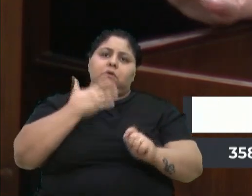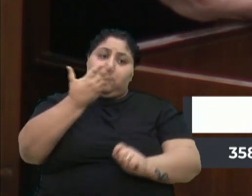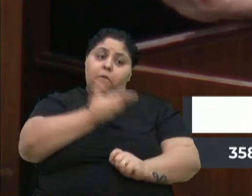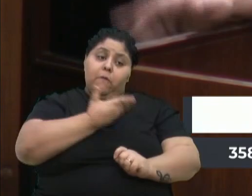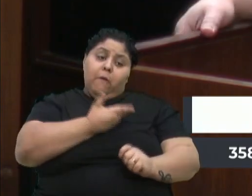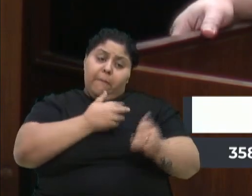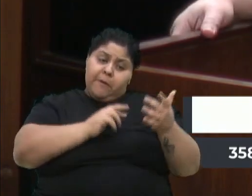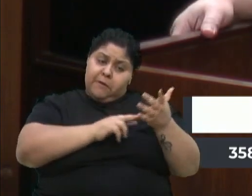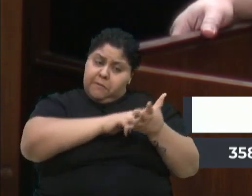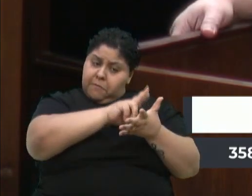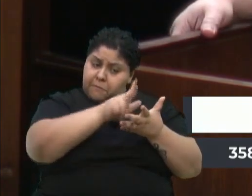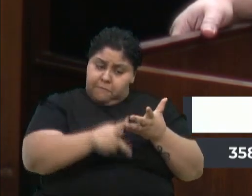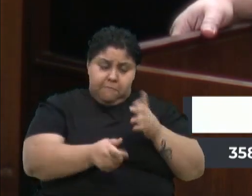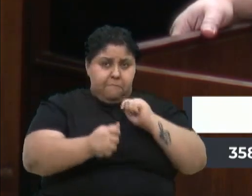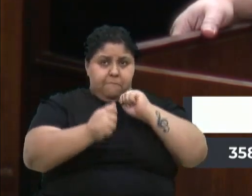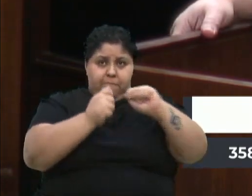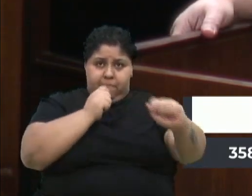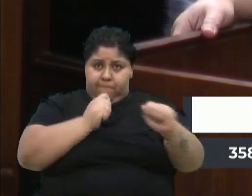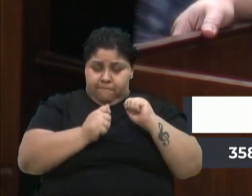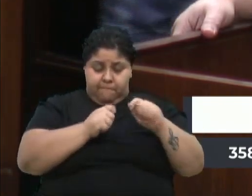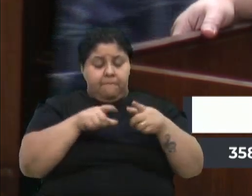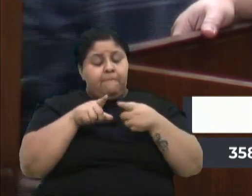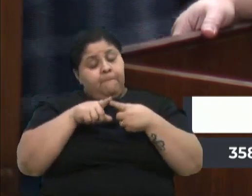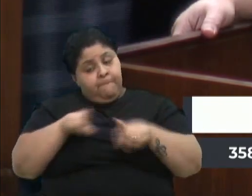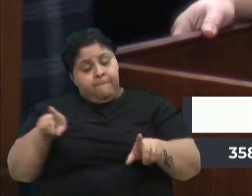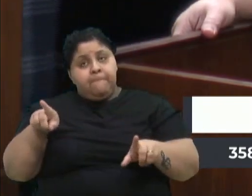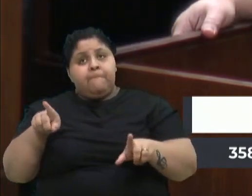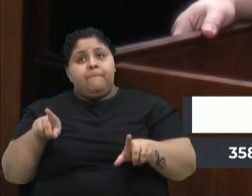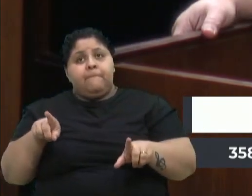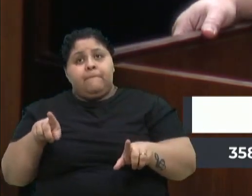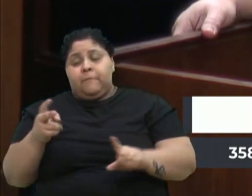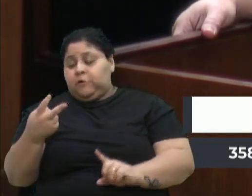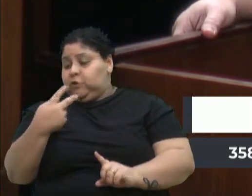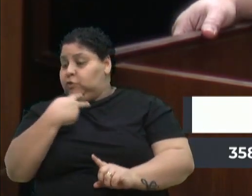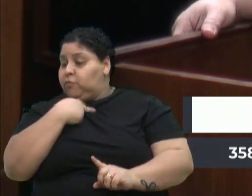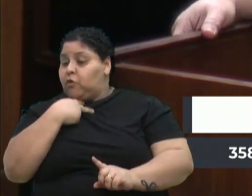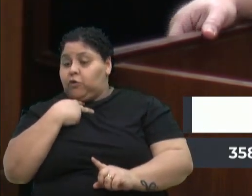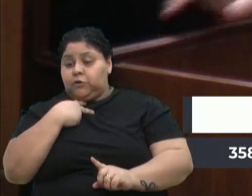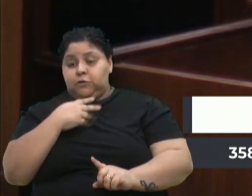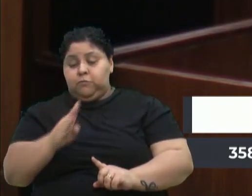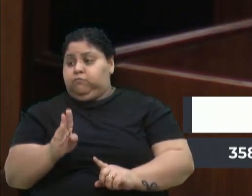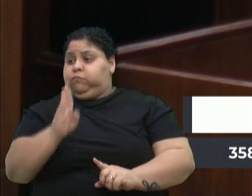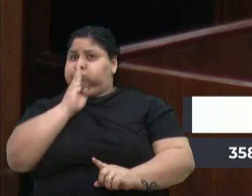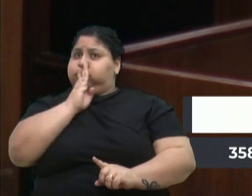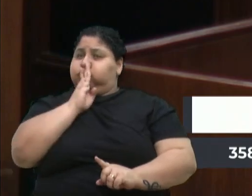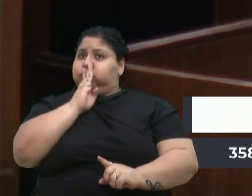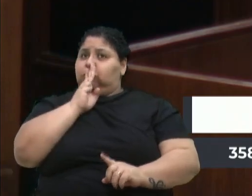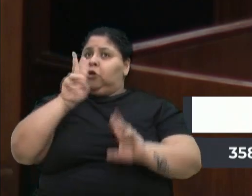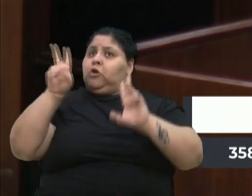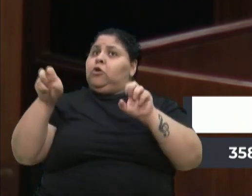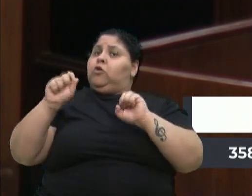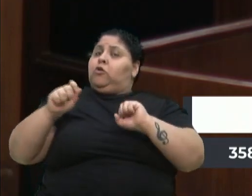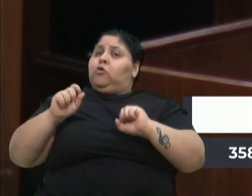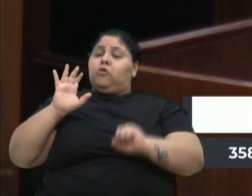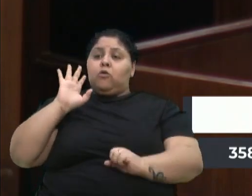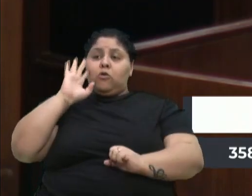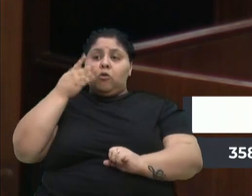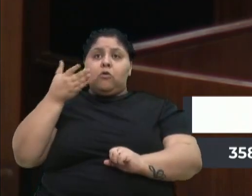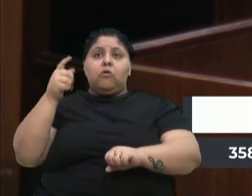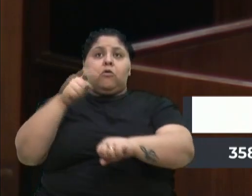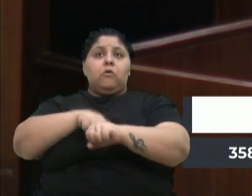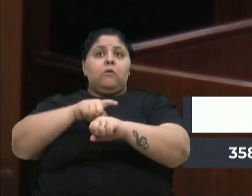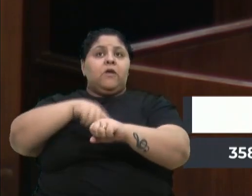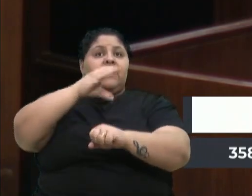acho que não tenho inimizade com ninguém, mas a gente não pode deixar aqui de falar sobre o que está acontecendo nesse momento da